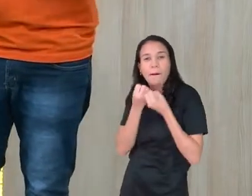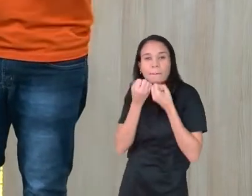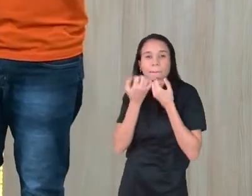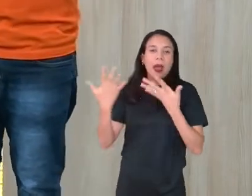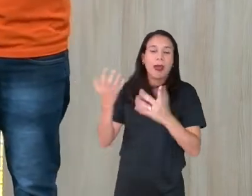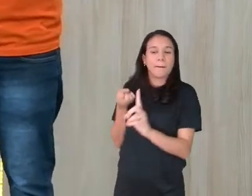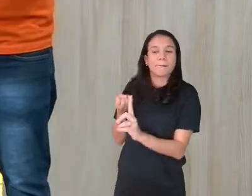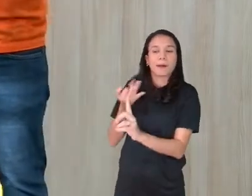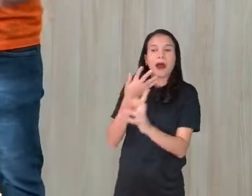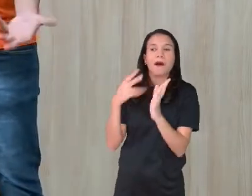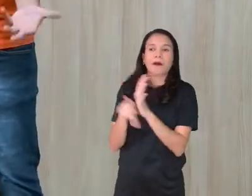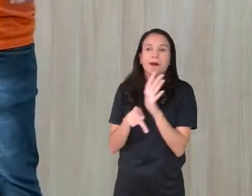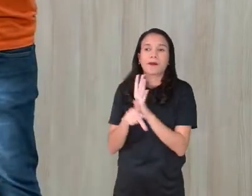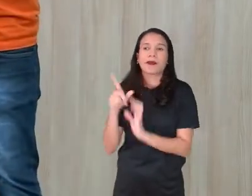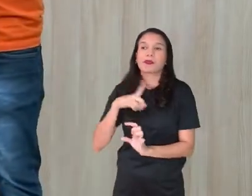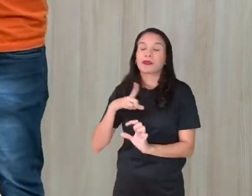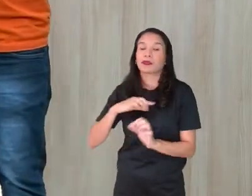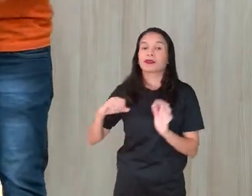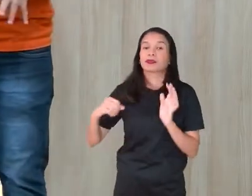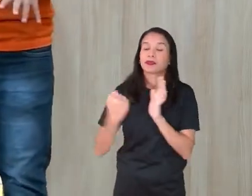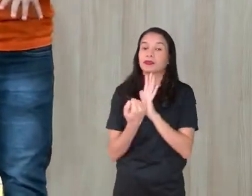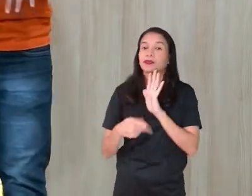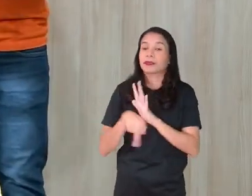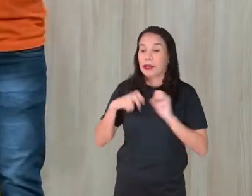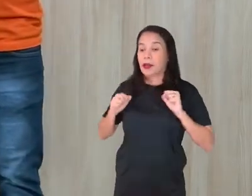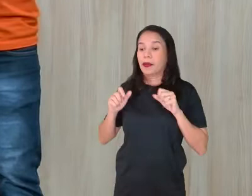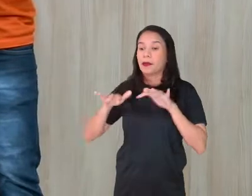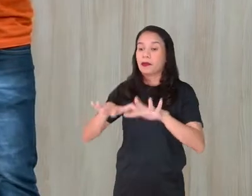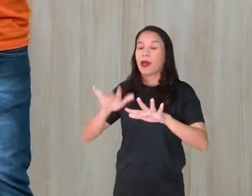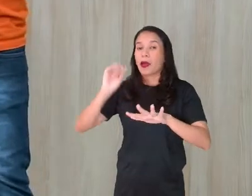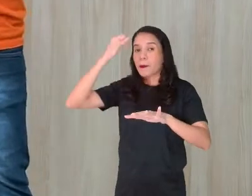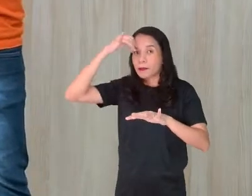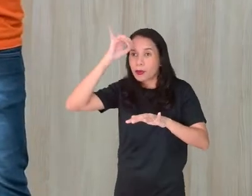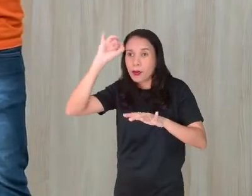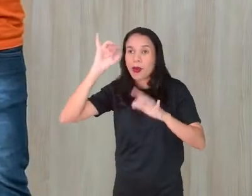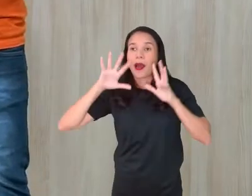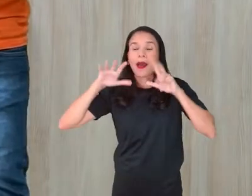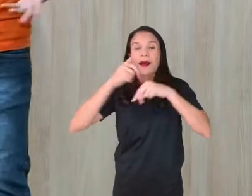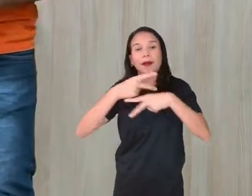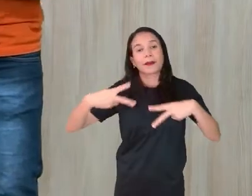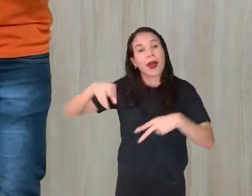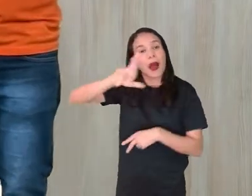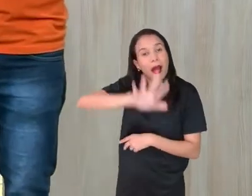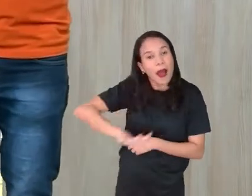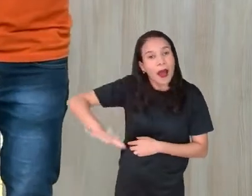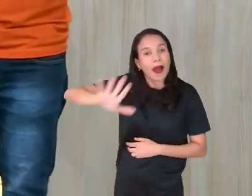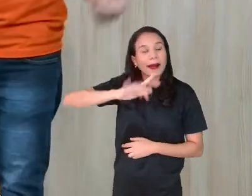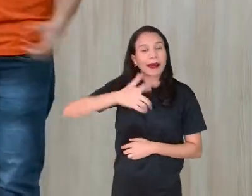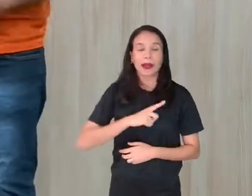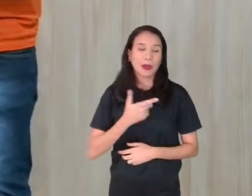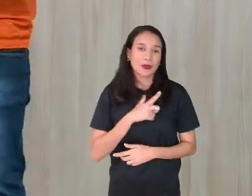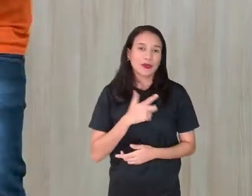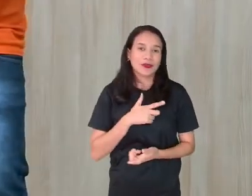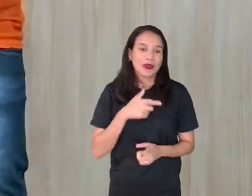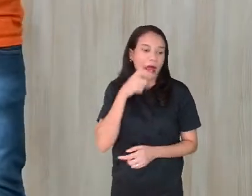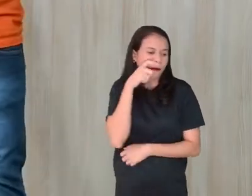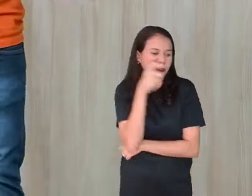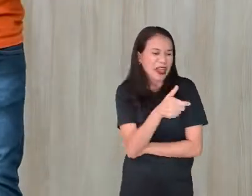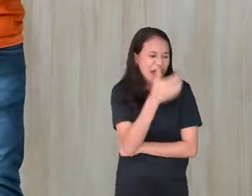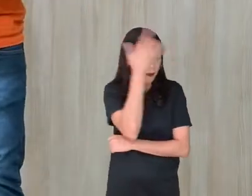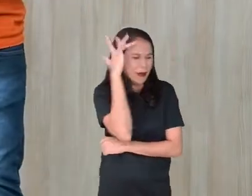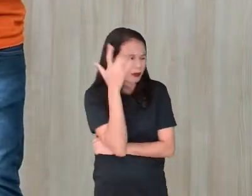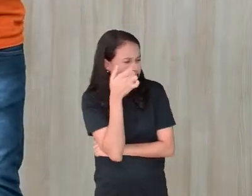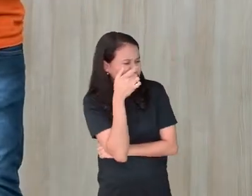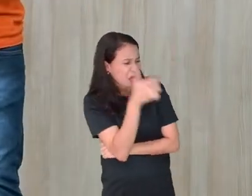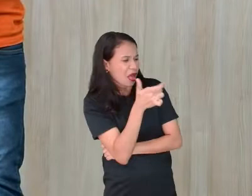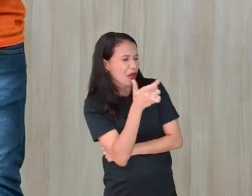favorecer historicamente a ocupação desses lugares. Por quê? Porque foi uma área que não tinha ali um interesse tão grande,